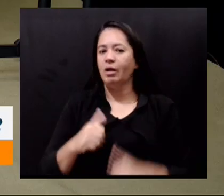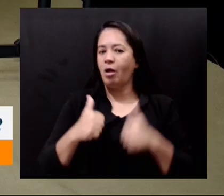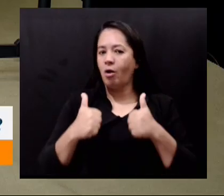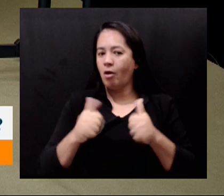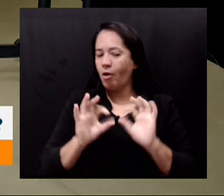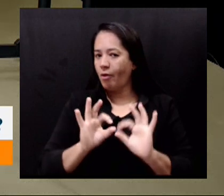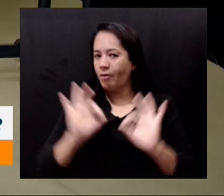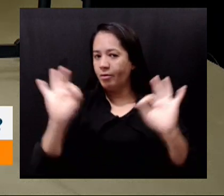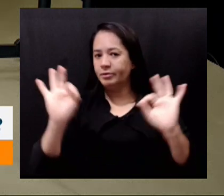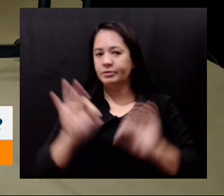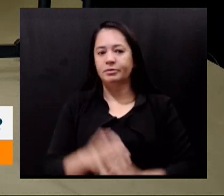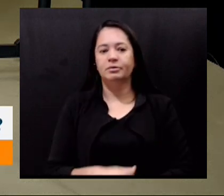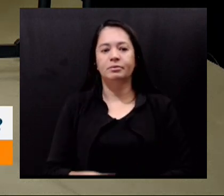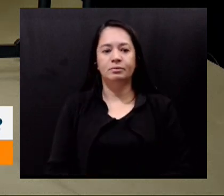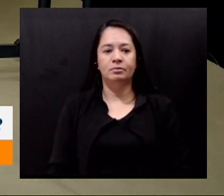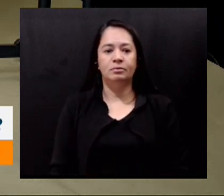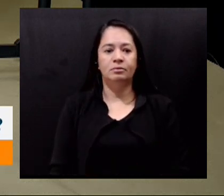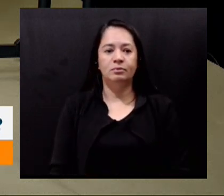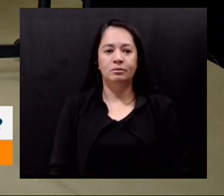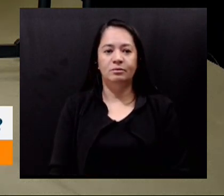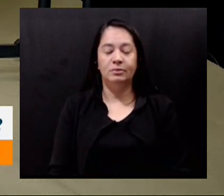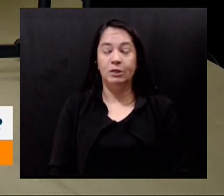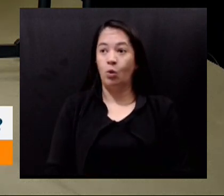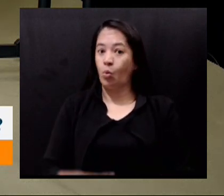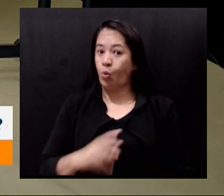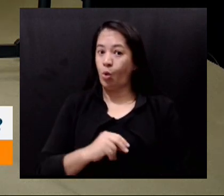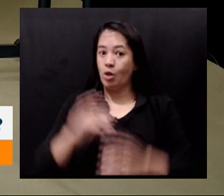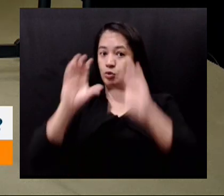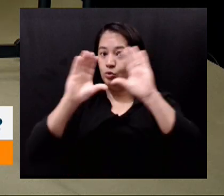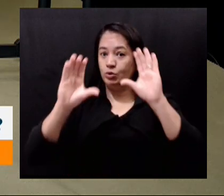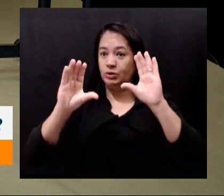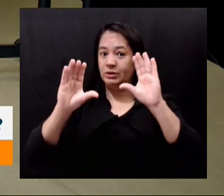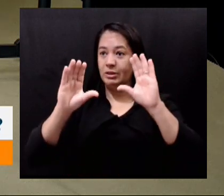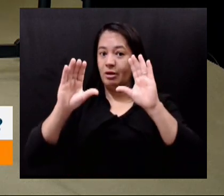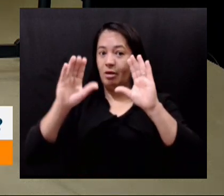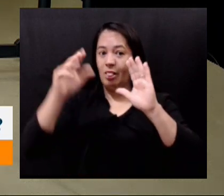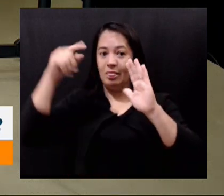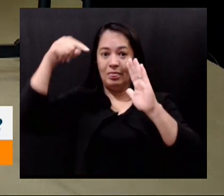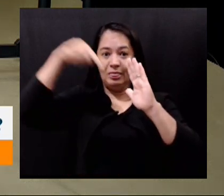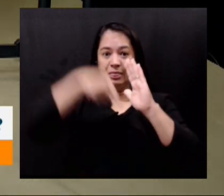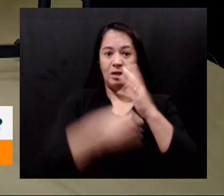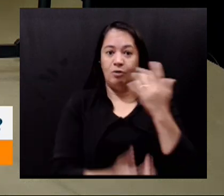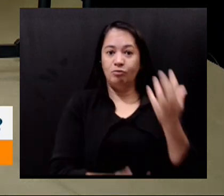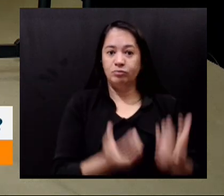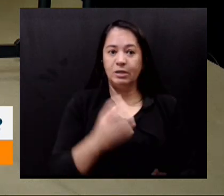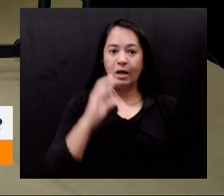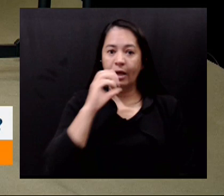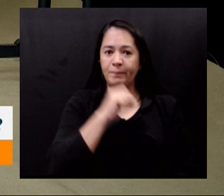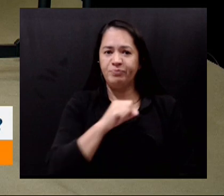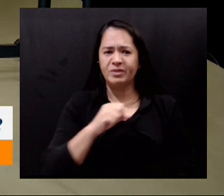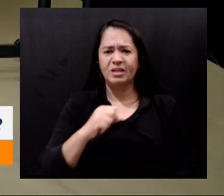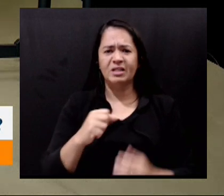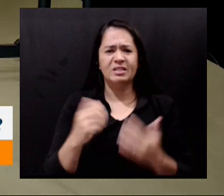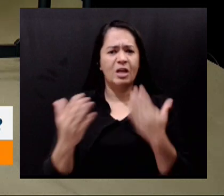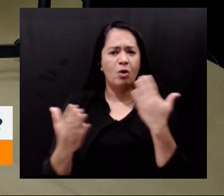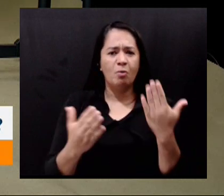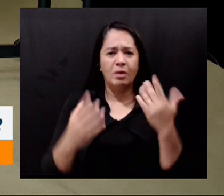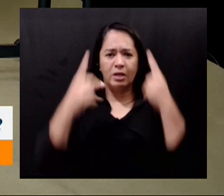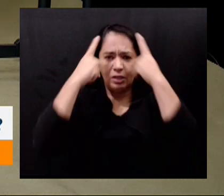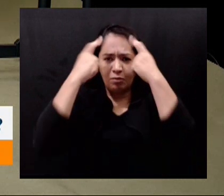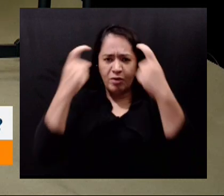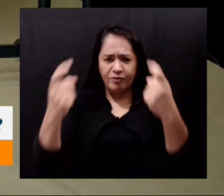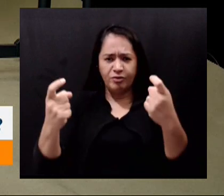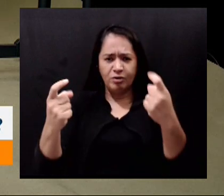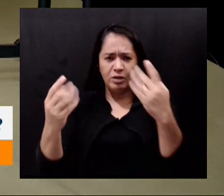né, ir do céu ao inferno em segundos, isso não é considerado uma violência psicológica, Fabiana? sim,